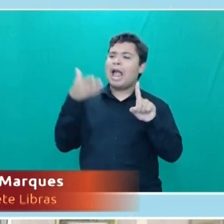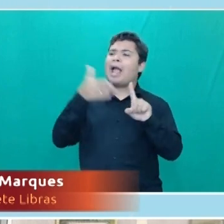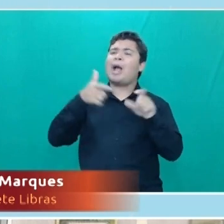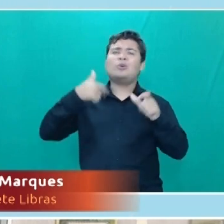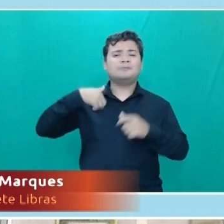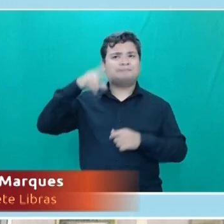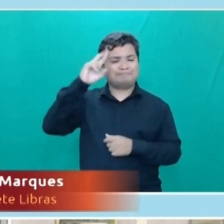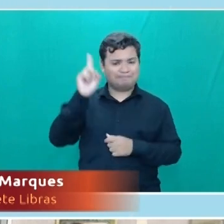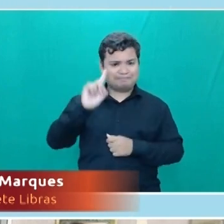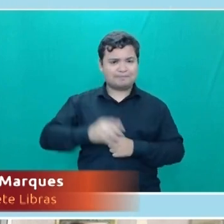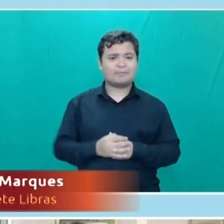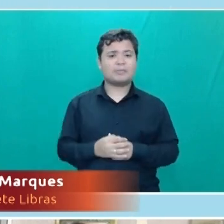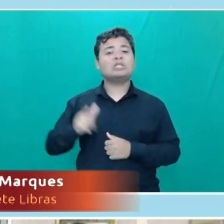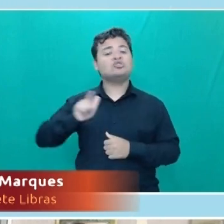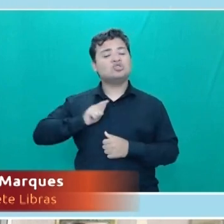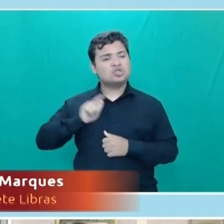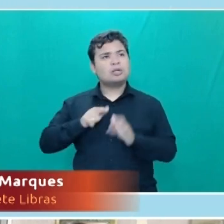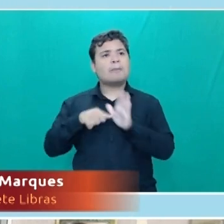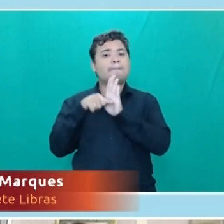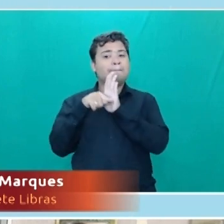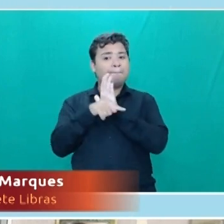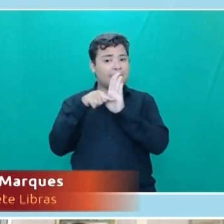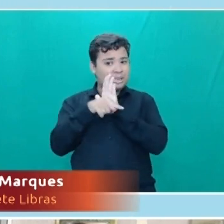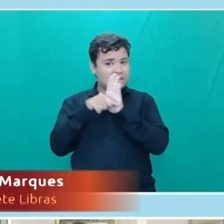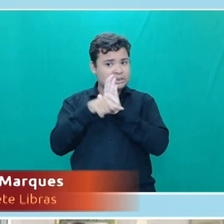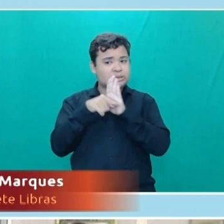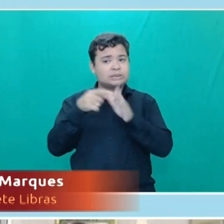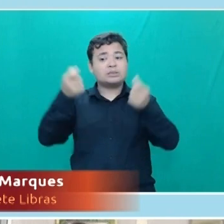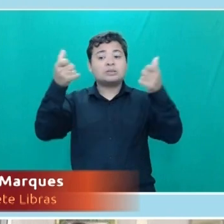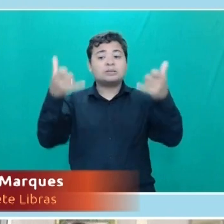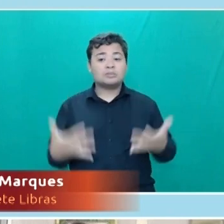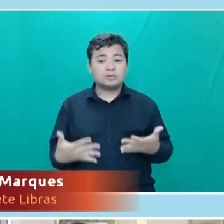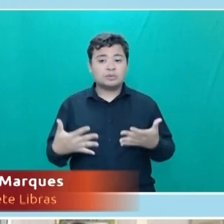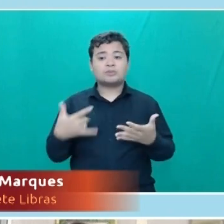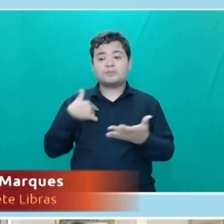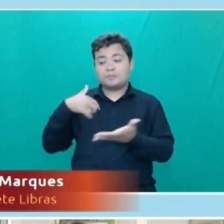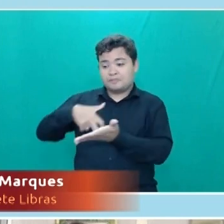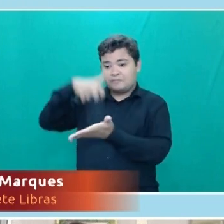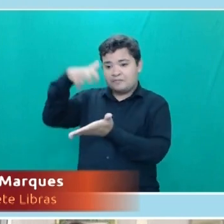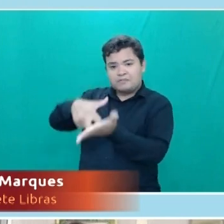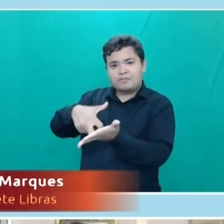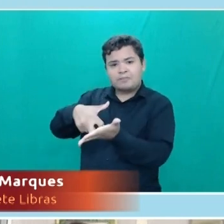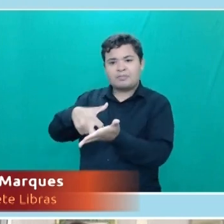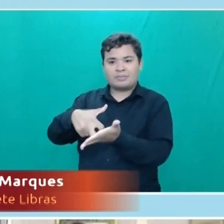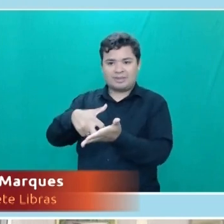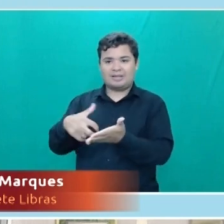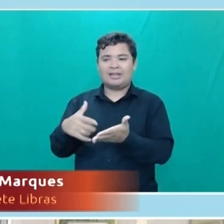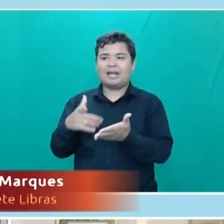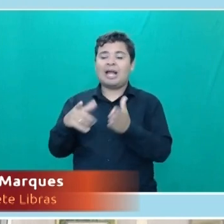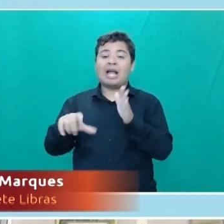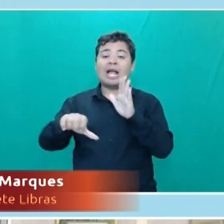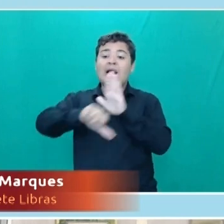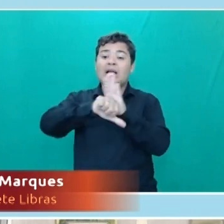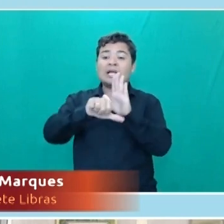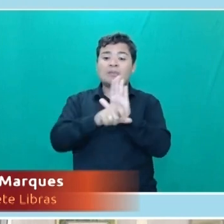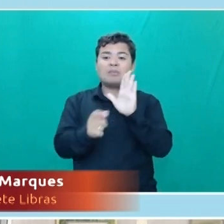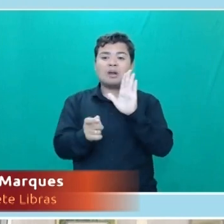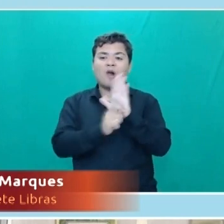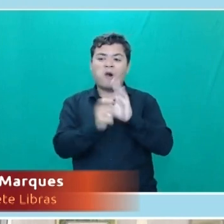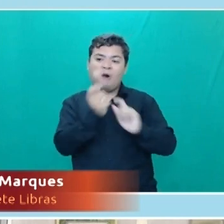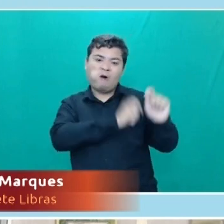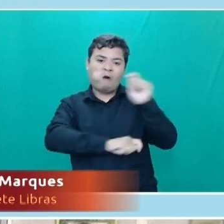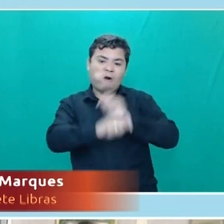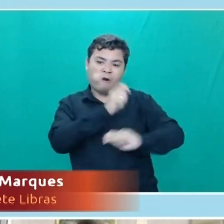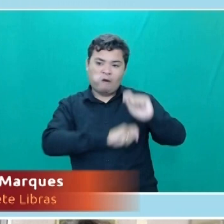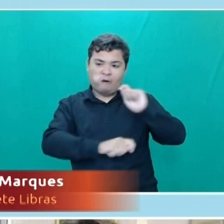pesquisa que mostrava que, geralmente, as penas, por exemplo, para o crime de tráfico, que é um lugar onde se percebe muito bem essa